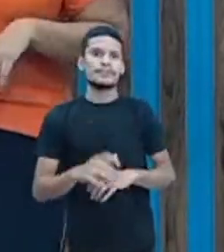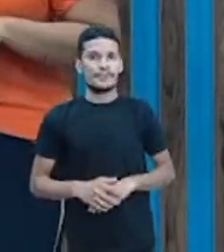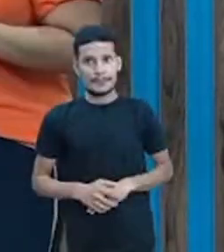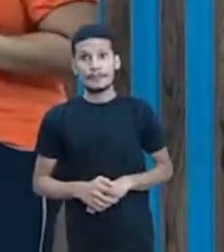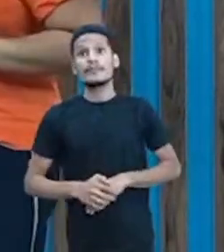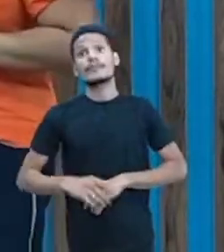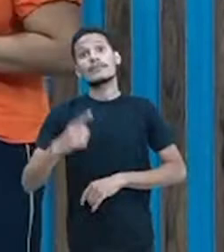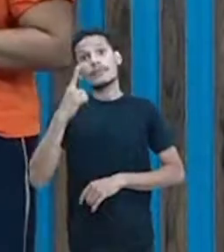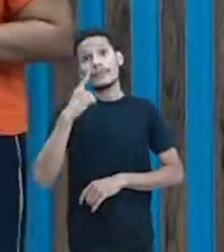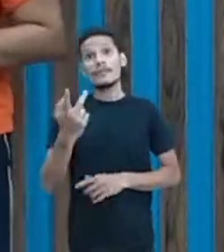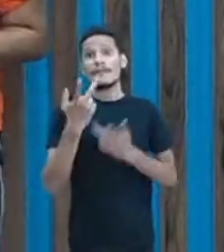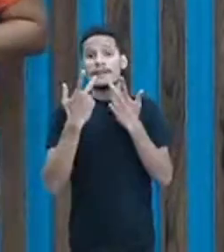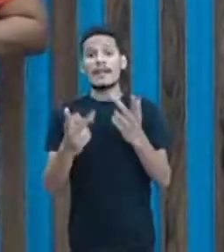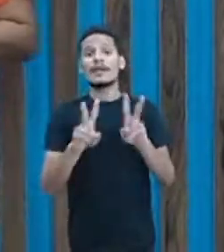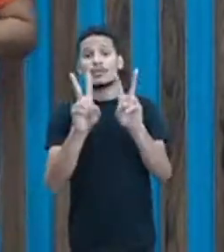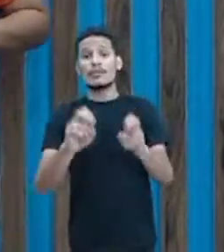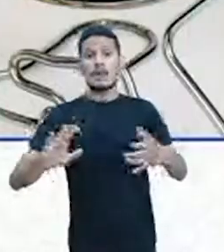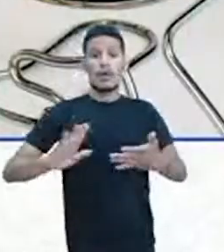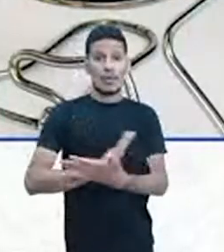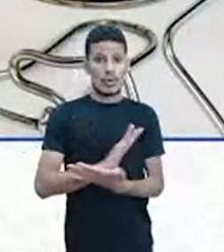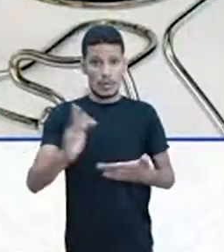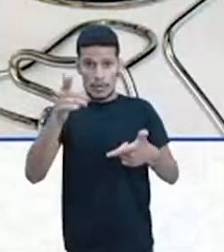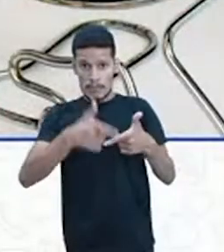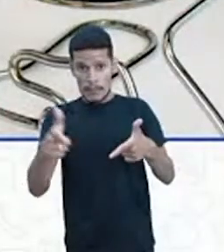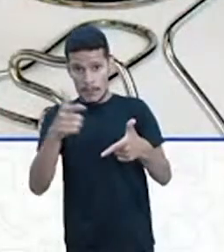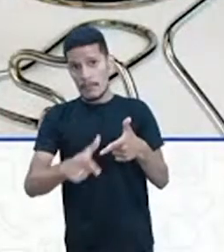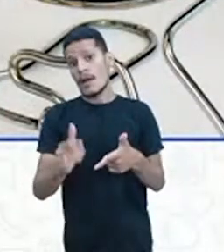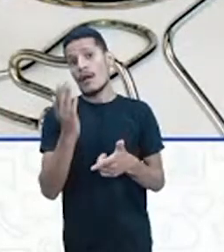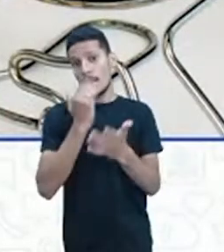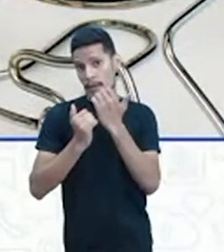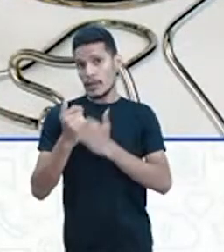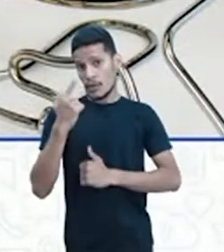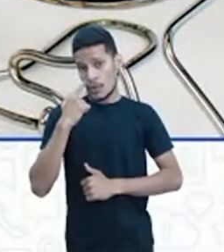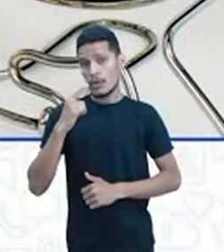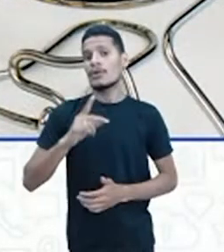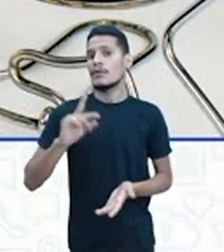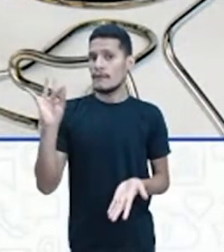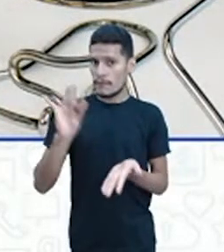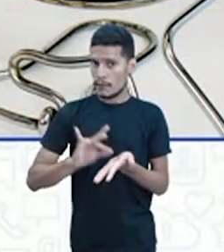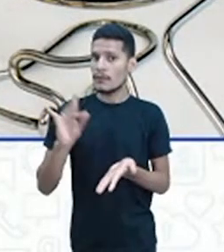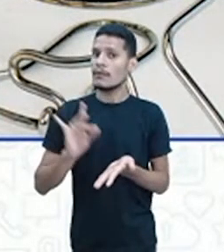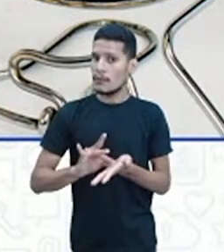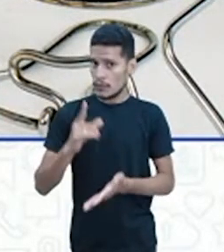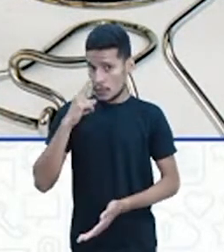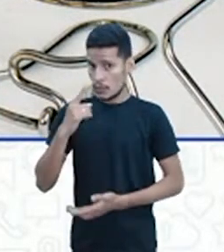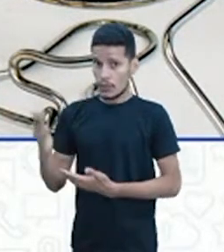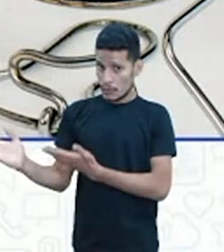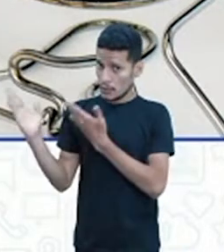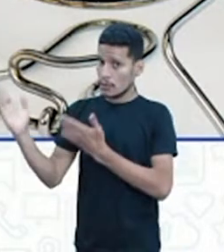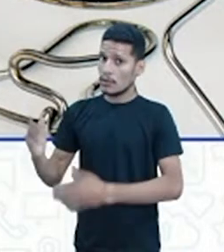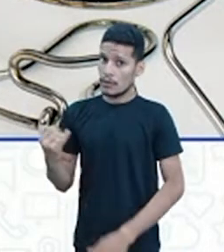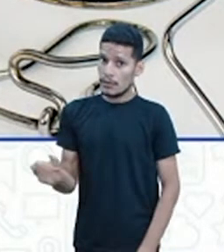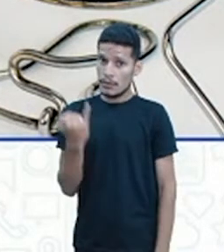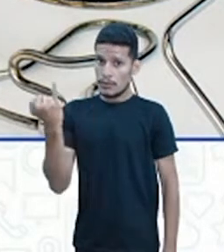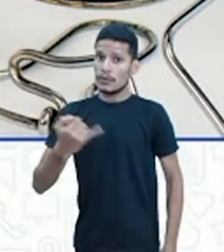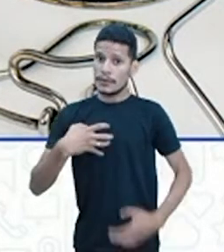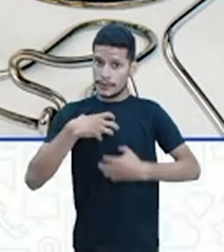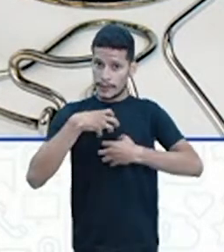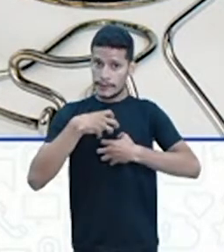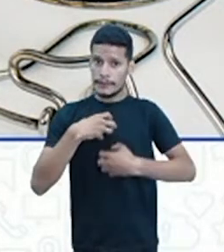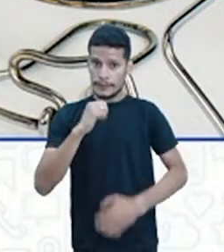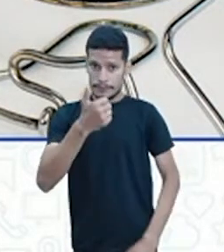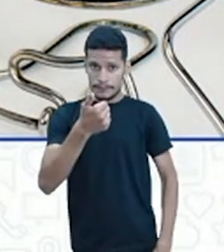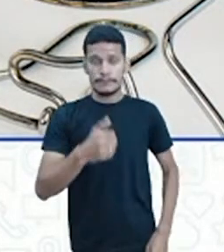E vamos falar um pouco dos transtornos alimentares, tá? Porque realmente é um tópico bastante sensível, né?